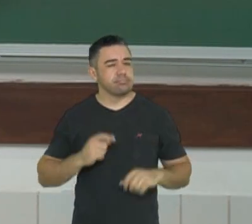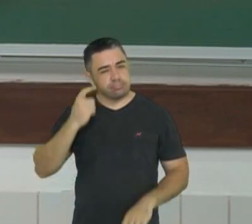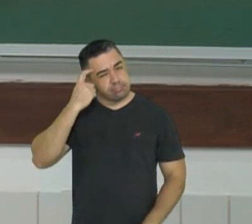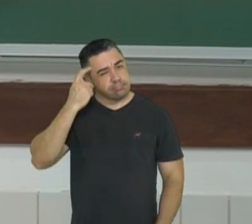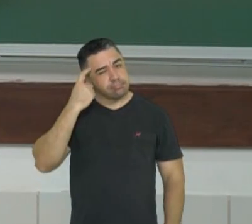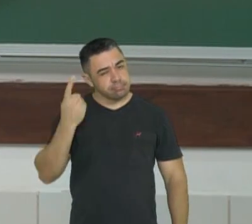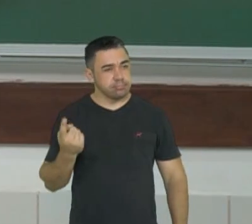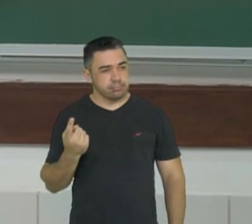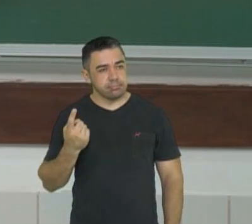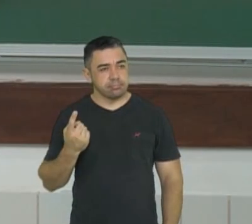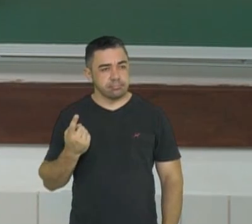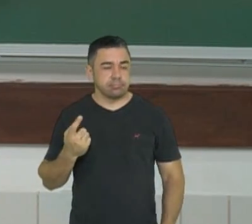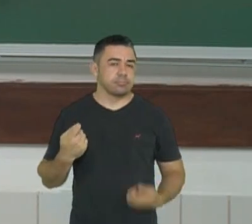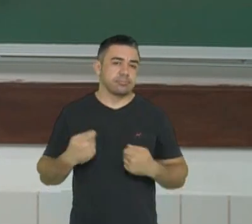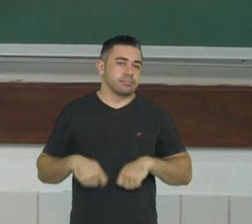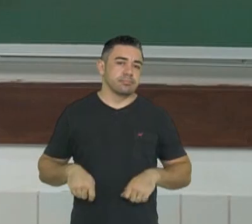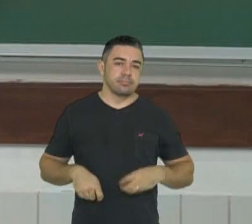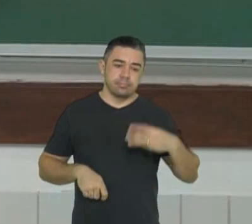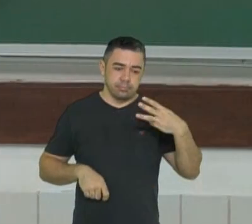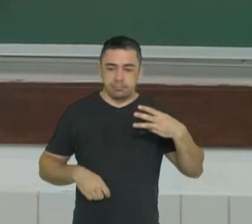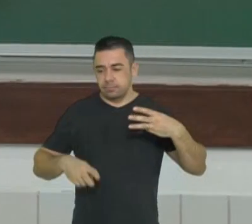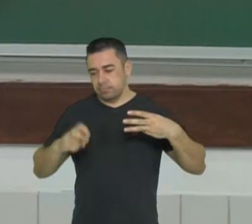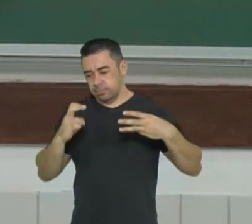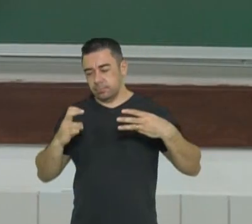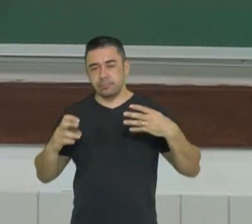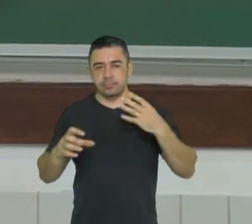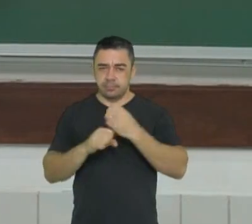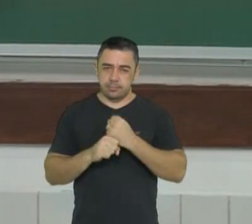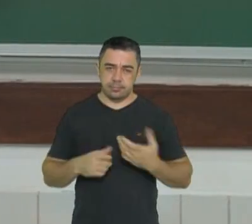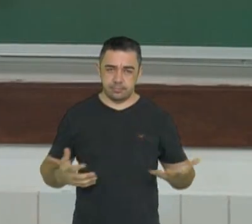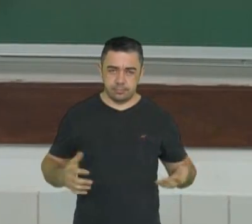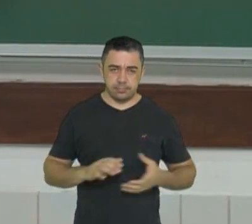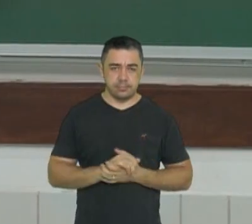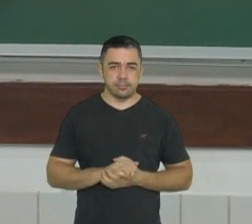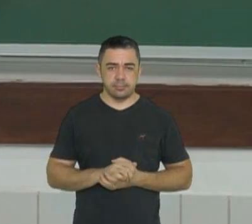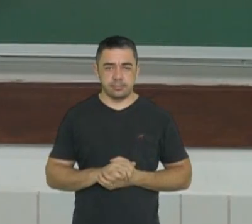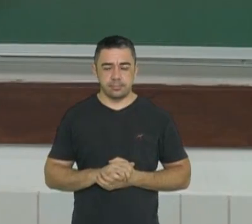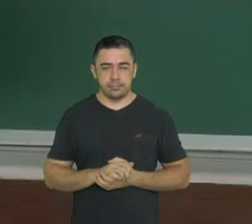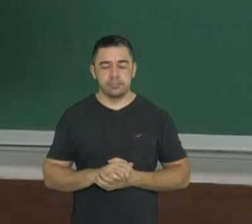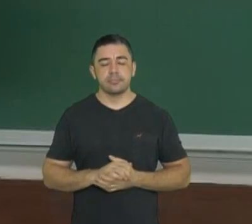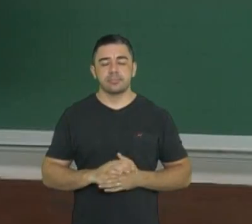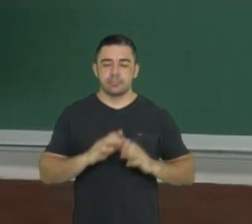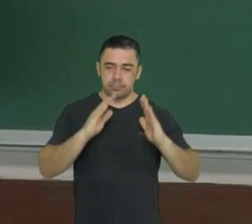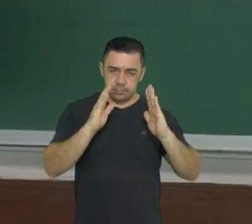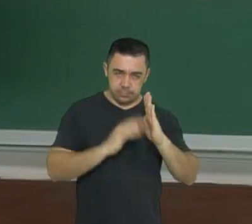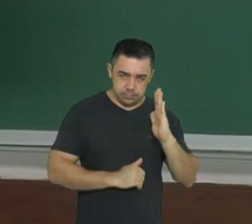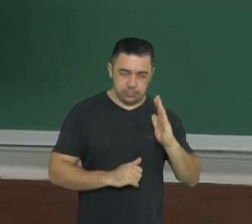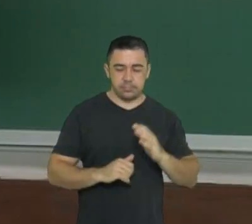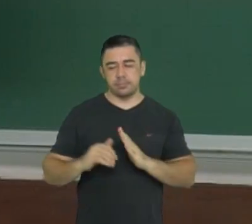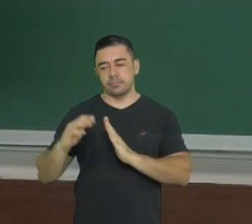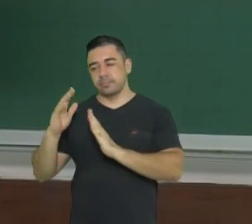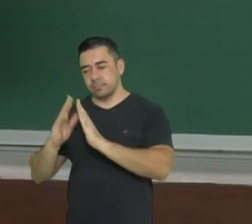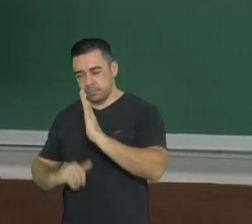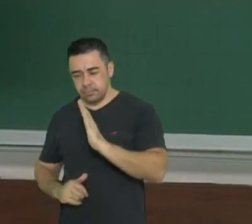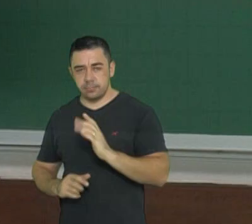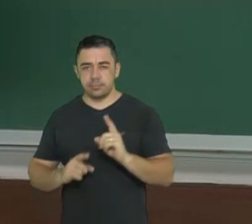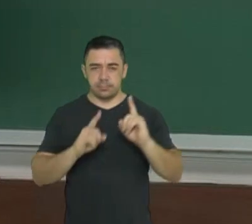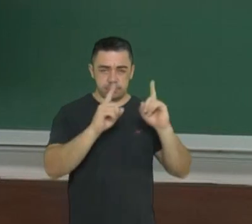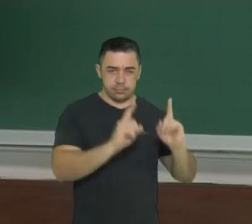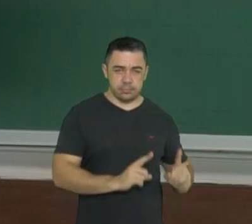fazer mentalmente nessas no armário fica conta né Vamos lá tá aqui ó tira o módulo 20 -